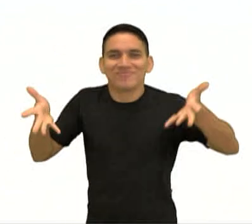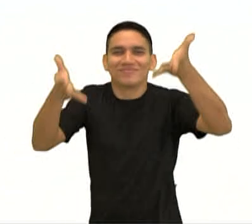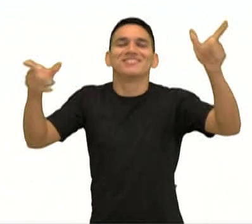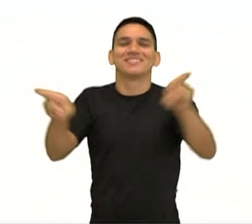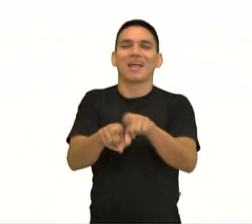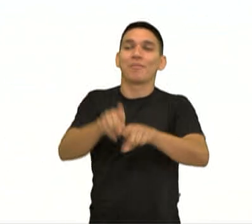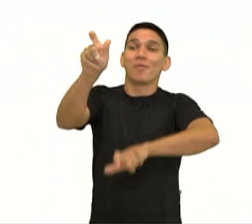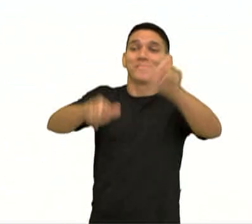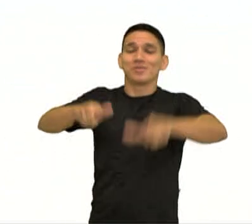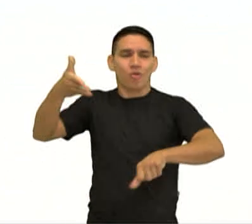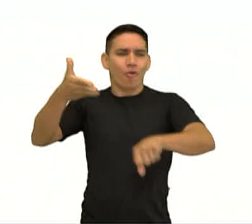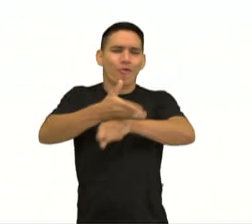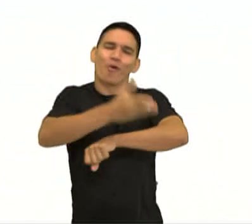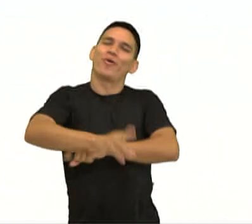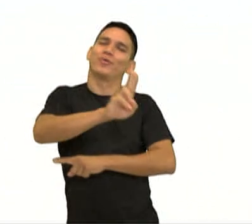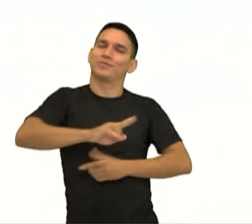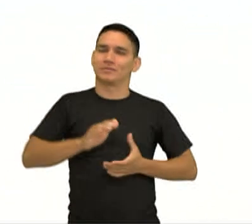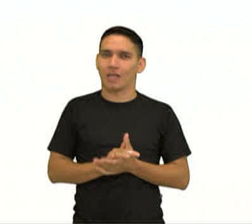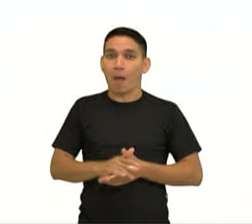pelo público. Ao mesmo tempo